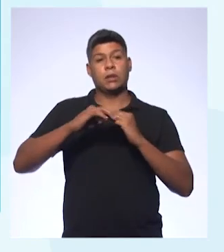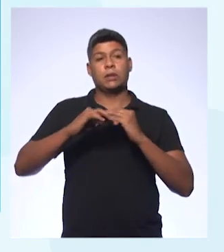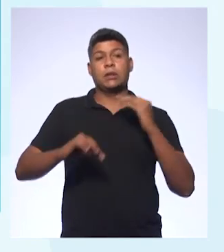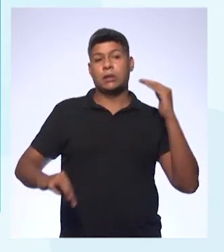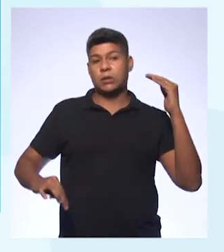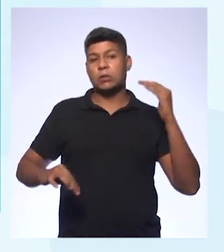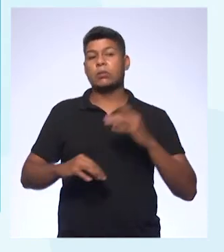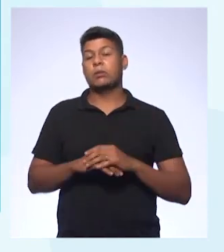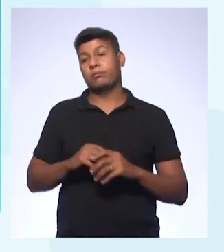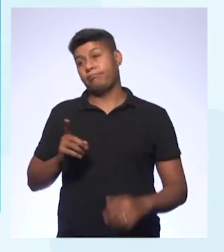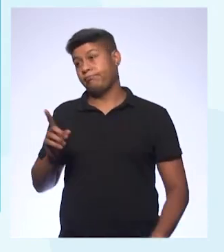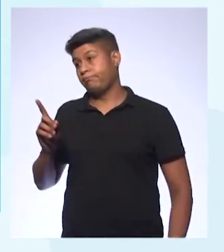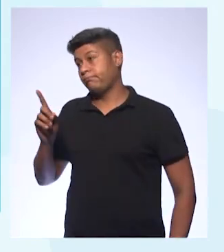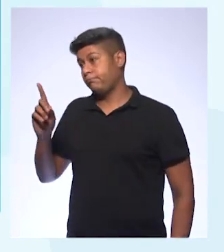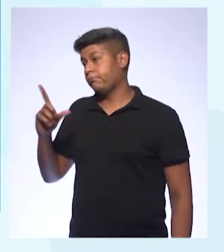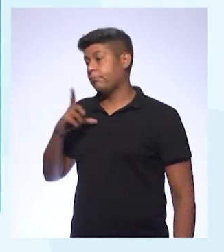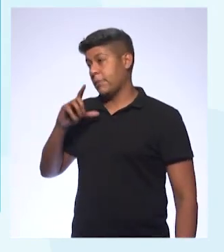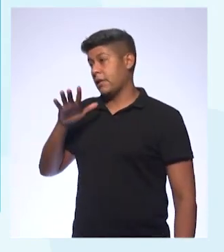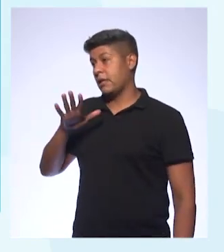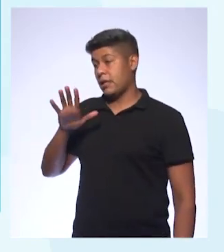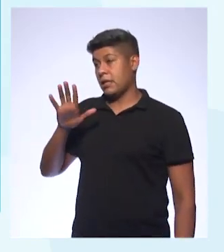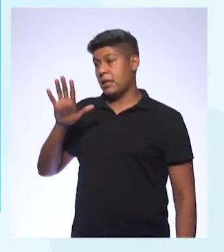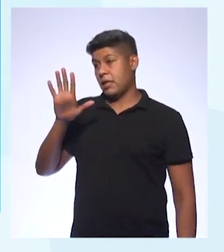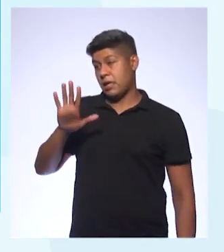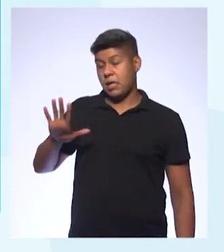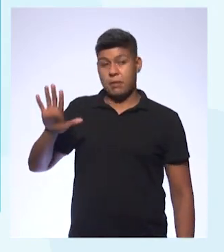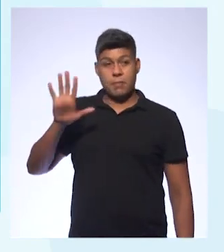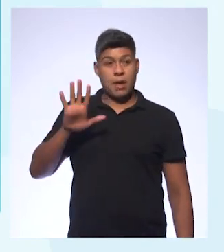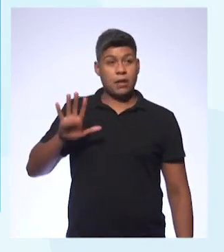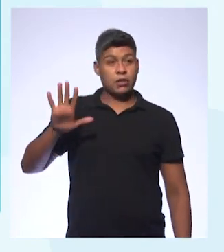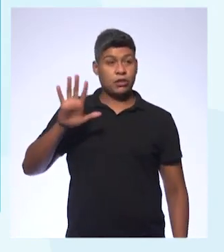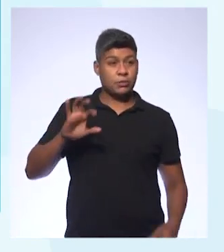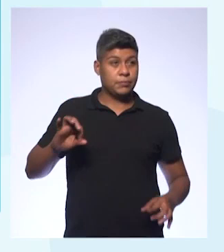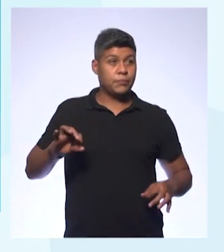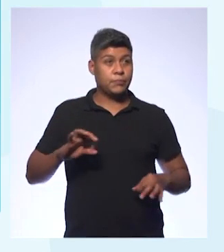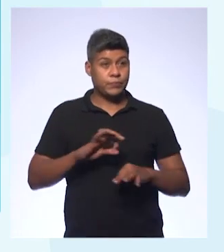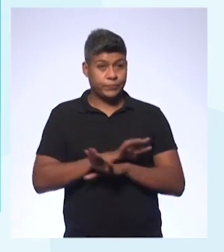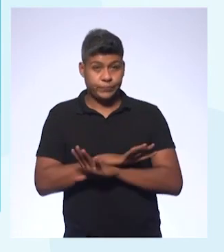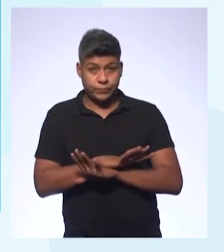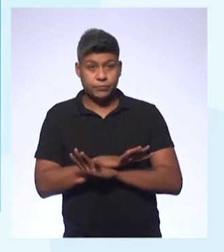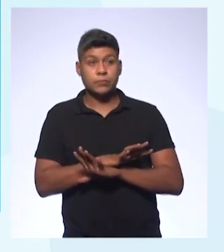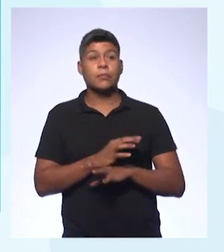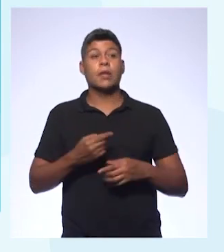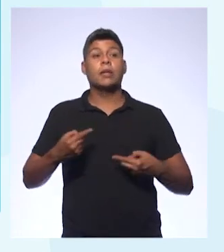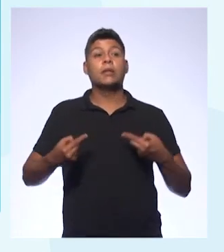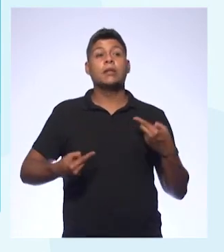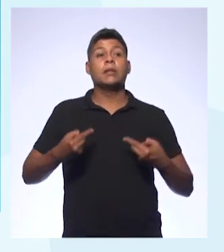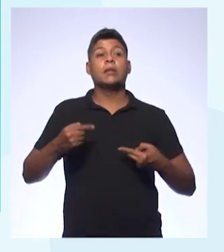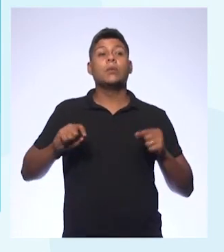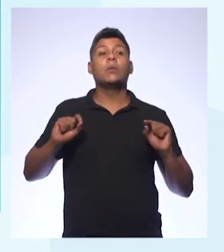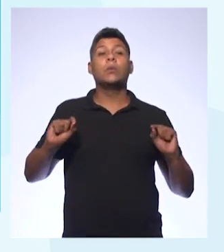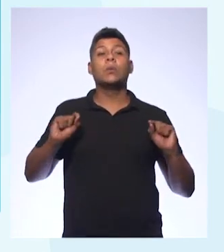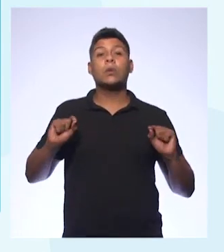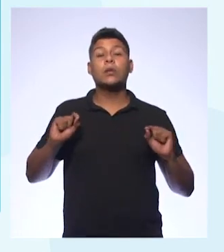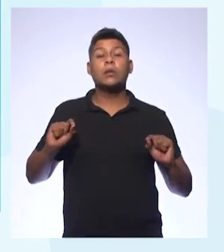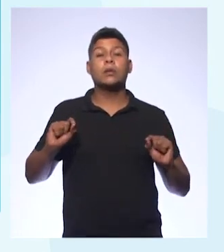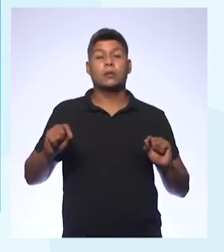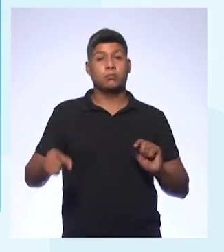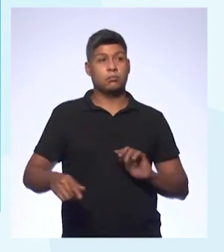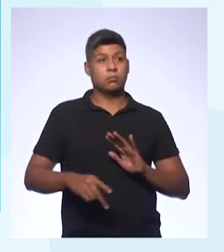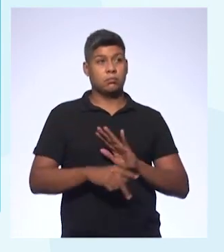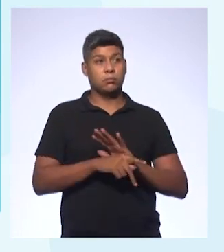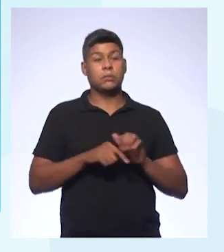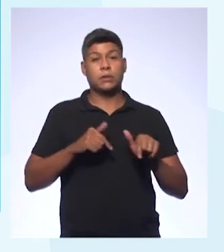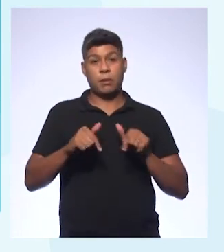desigualdade. E aqui nós temos essa imagem para finalizar, né, discutindo aí um dos aspectos que nós